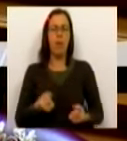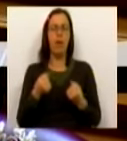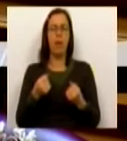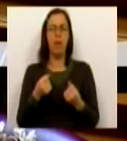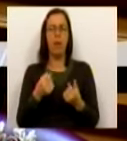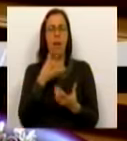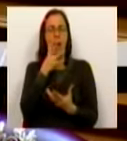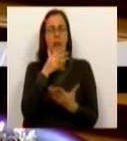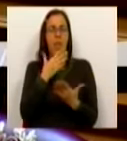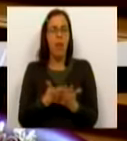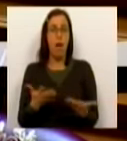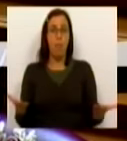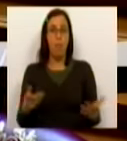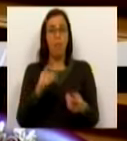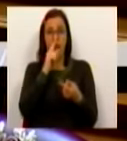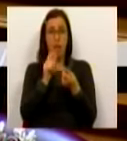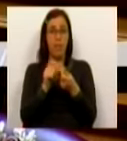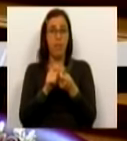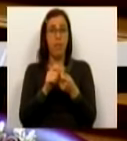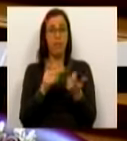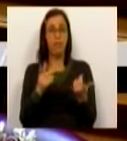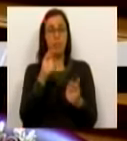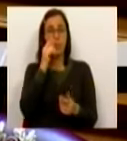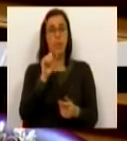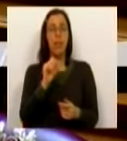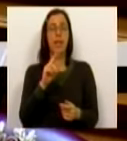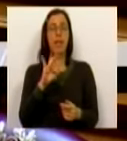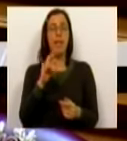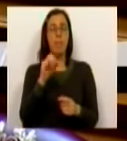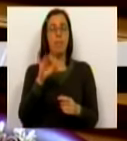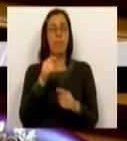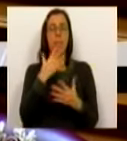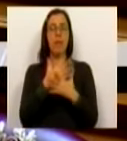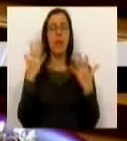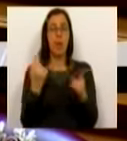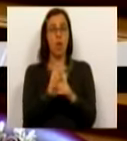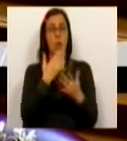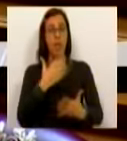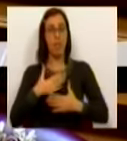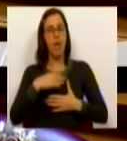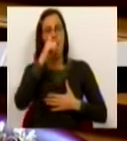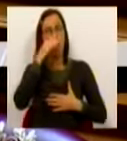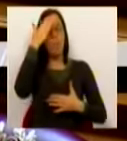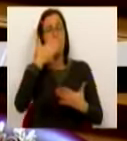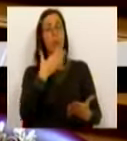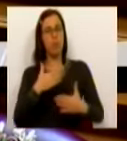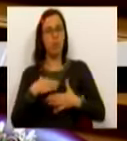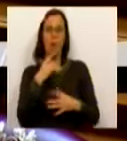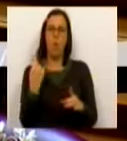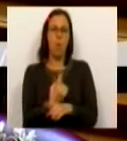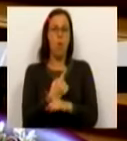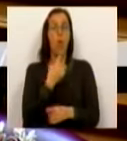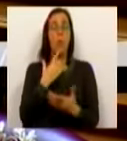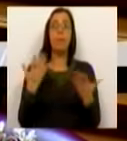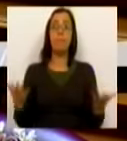consegue agasalhar. Foi breve a passagem de Guilherme Pinto, mas é enorme o legado e as memórias que nos deixa.